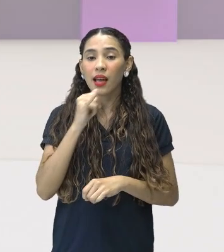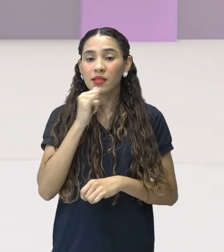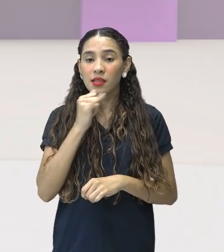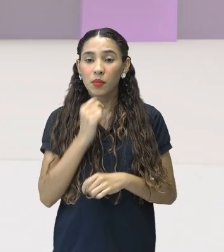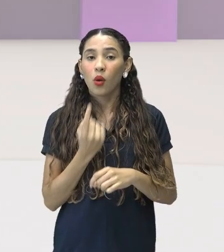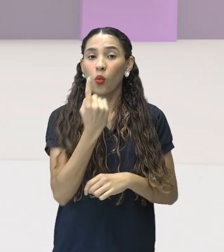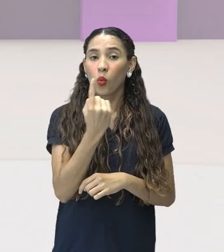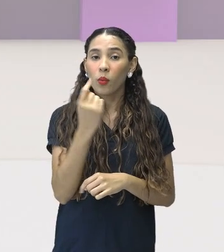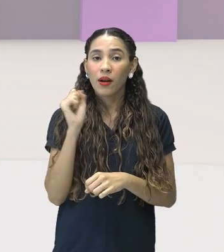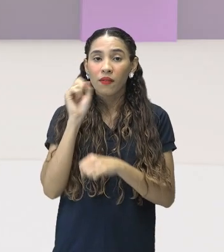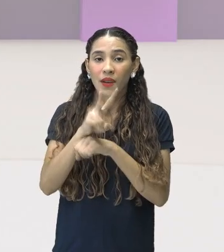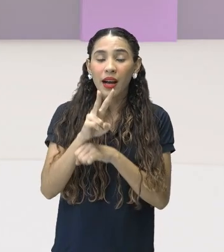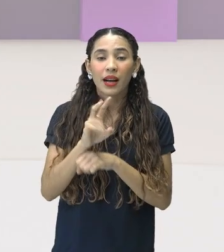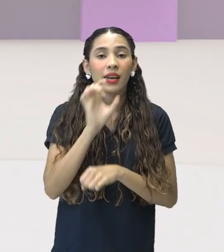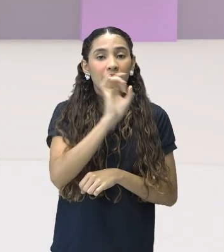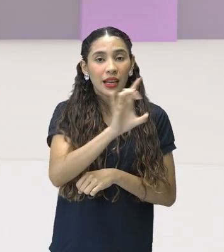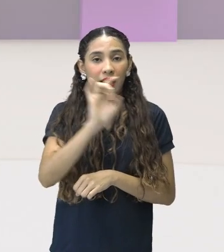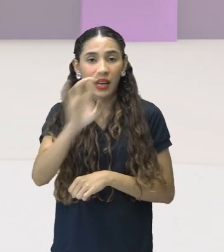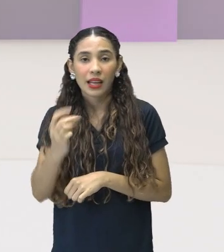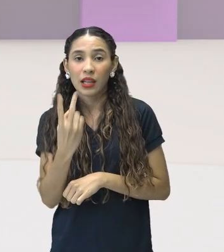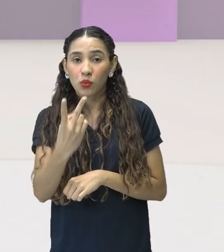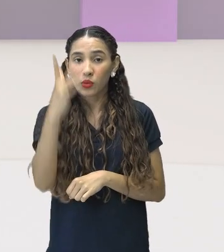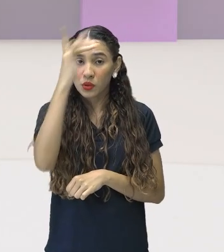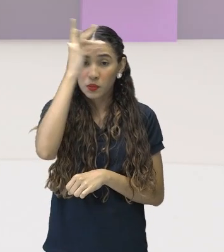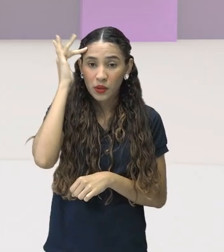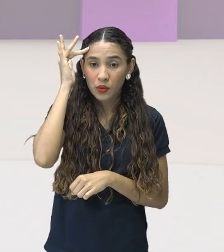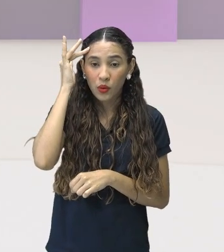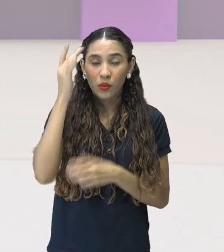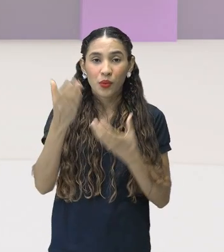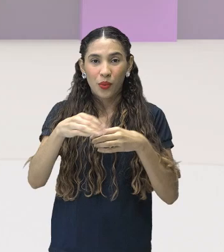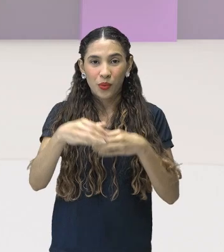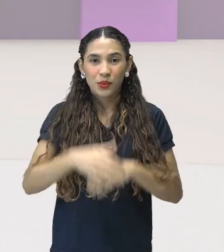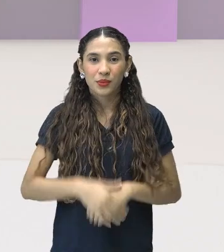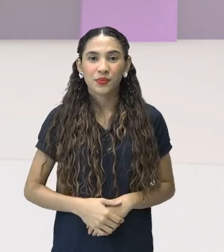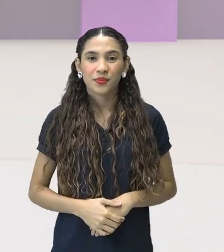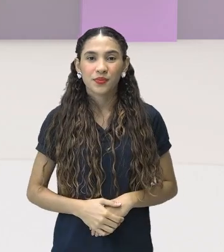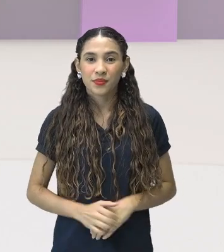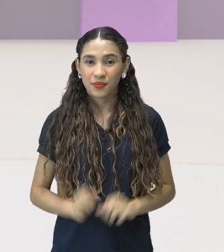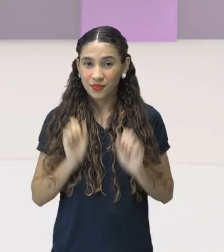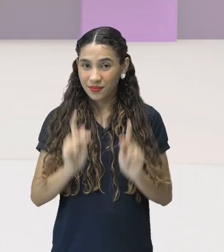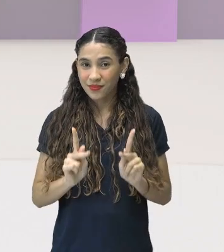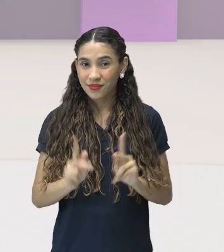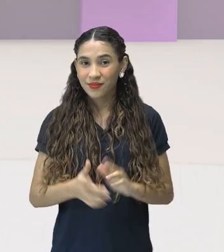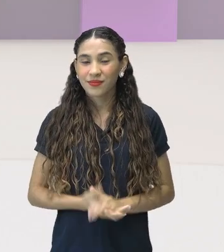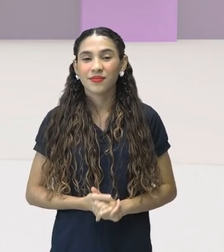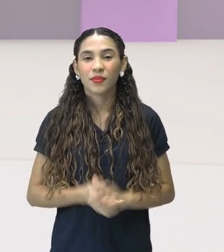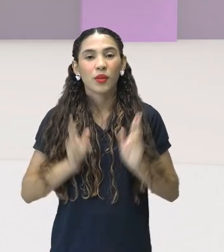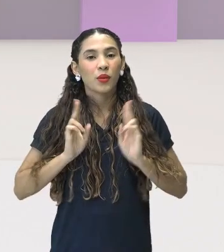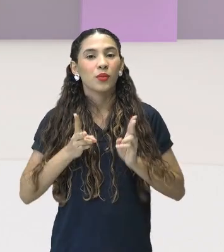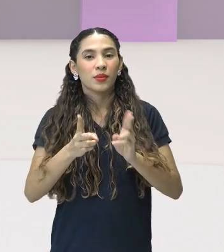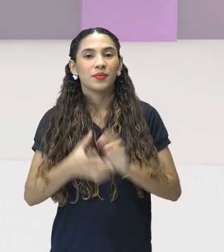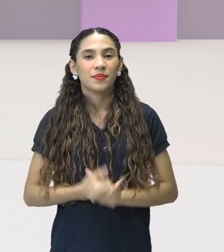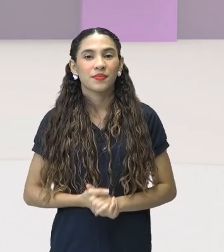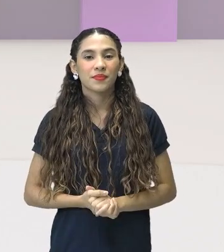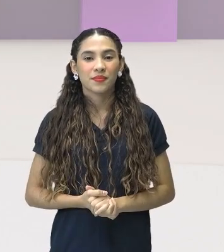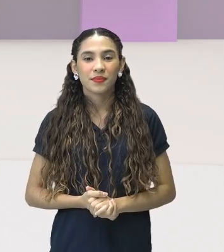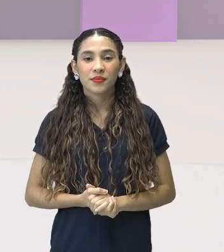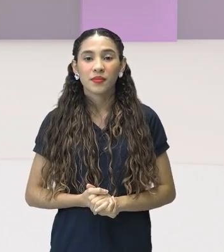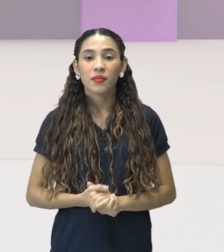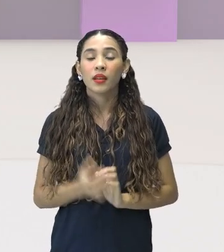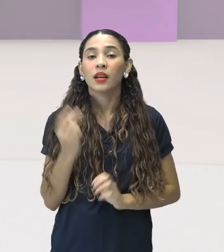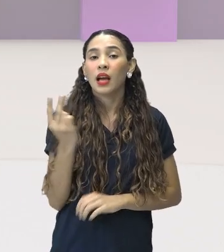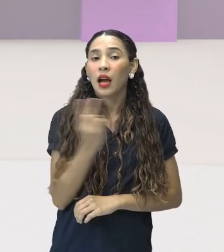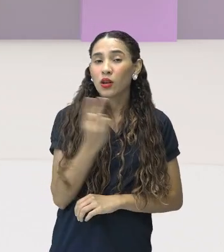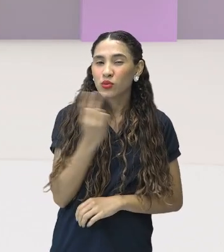uma vaga para cada 2 candidatos do meu concurso. Certinho? Continuando, nas